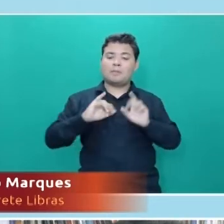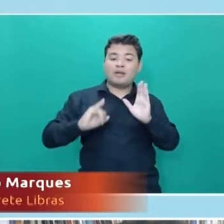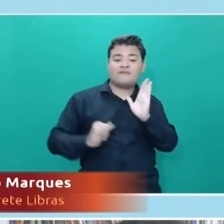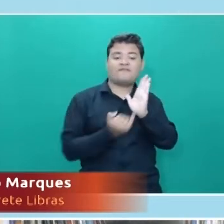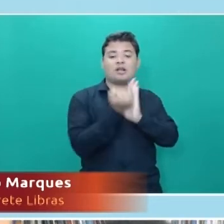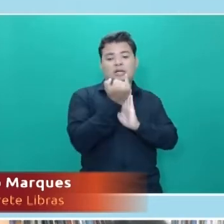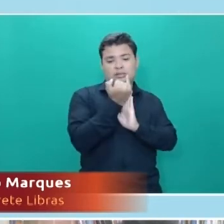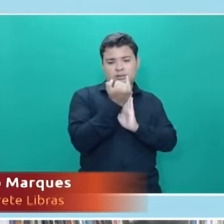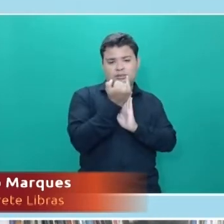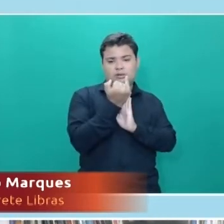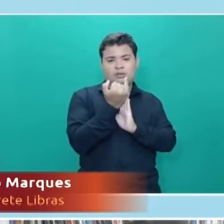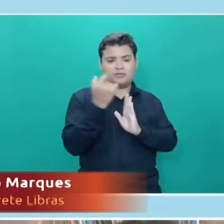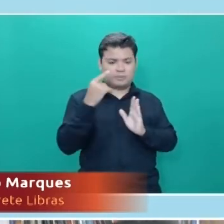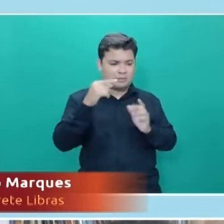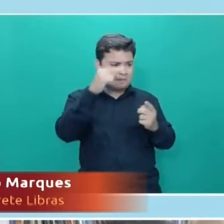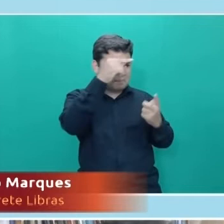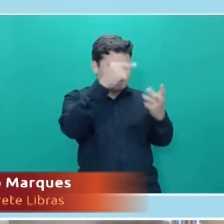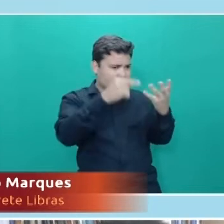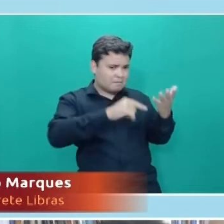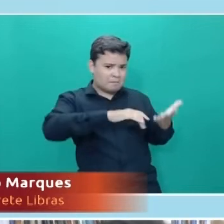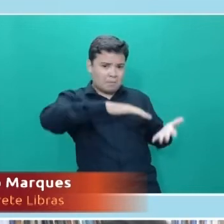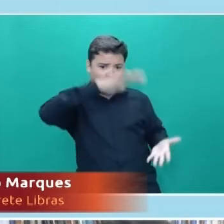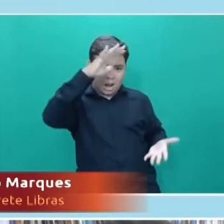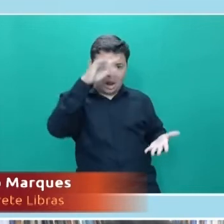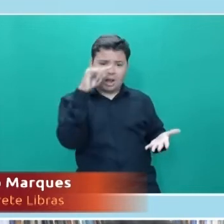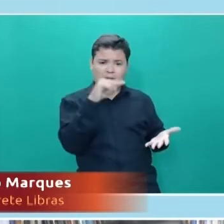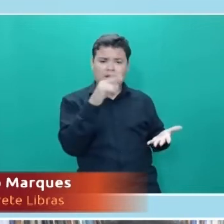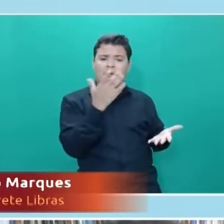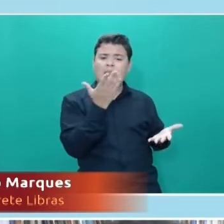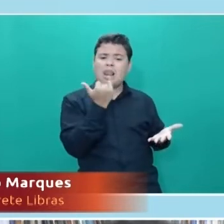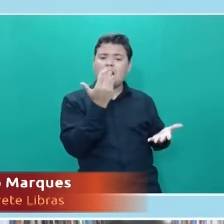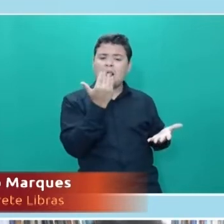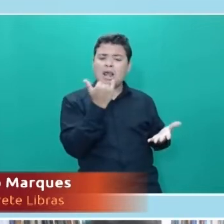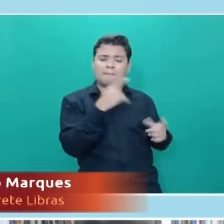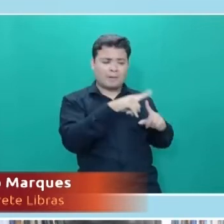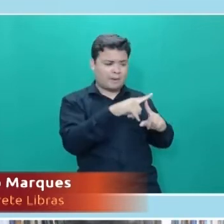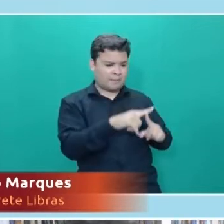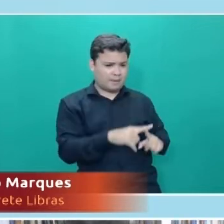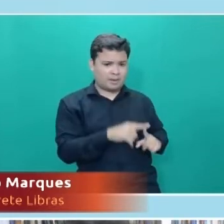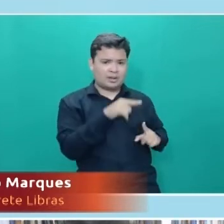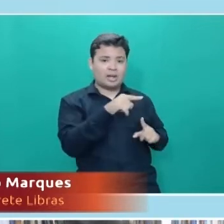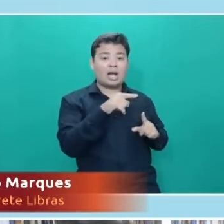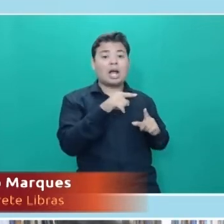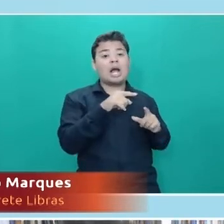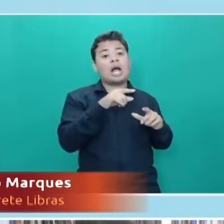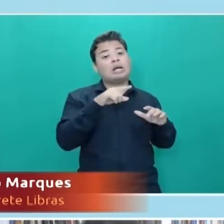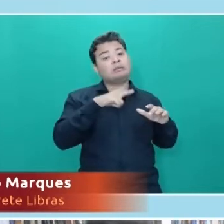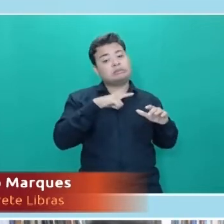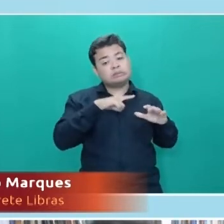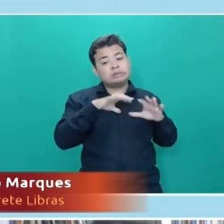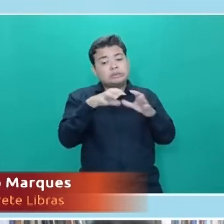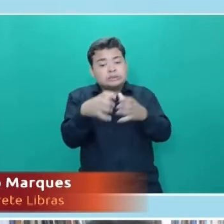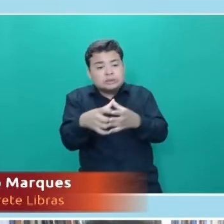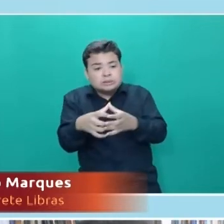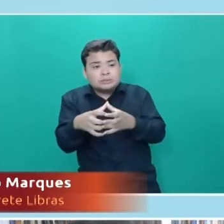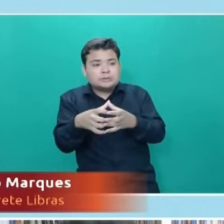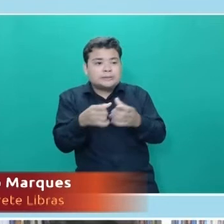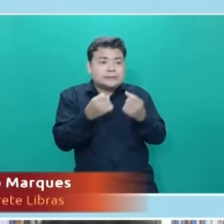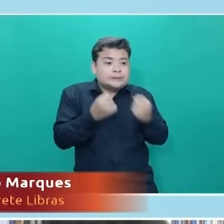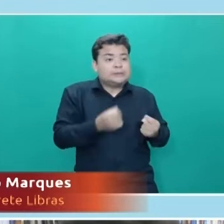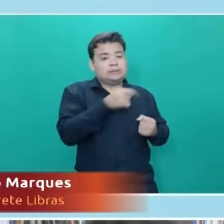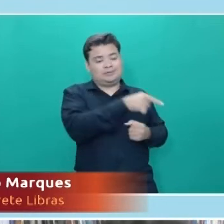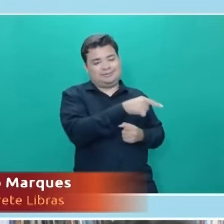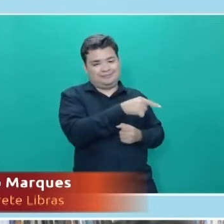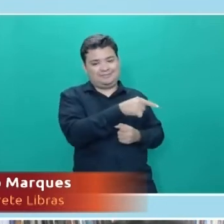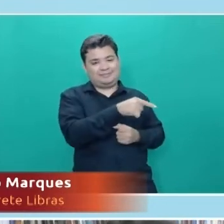pegar tudo isso aqui, mas ela tem lá os alimentos, que é o que pesa mais para as classes e para as camadas mais pobres. E a inflação de alimentos